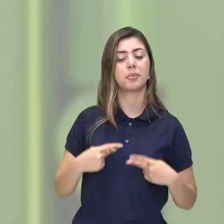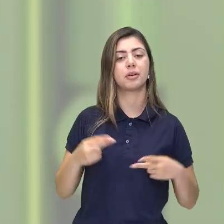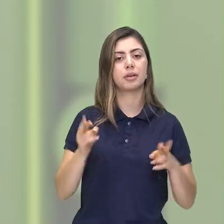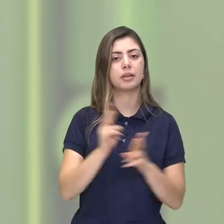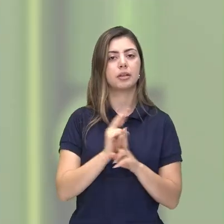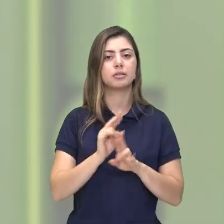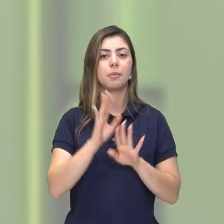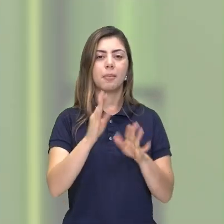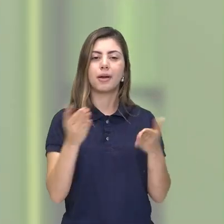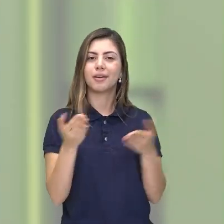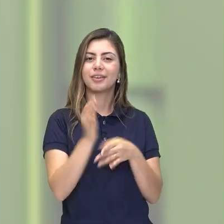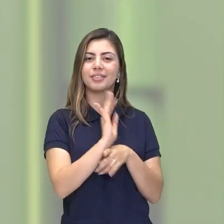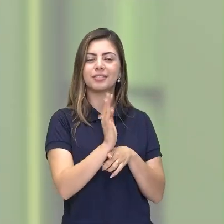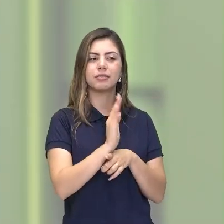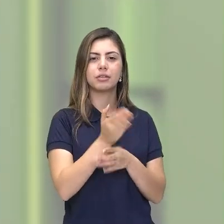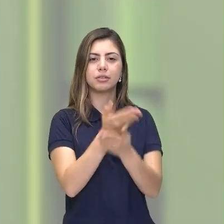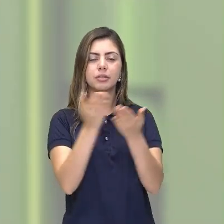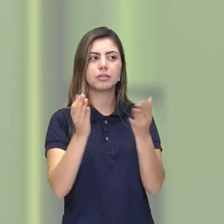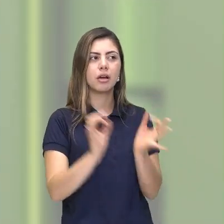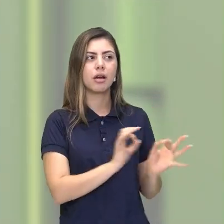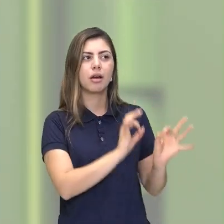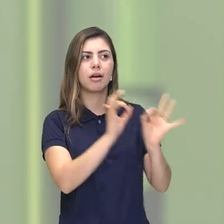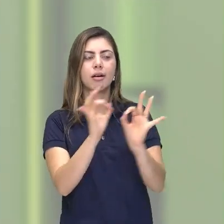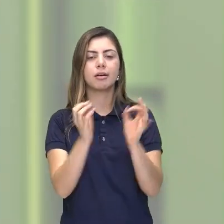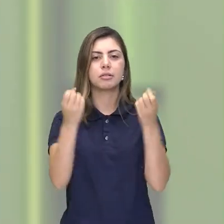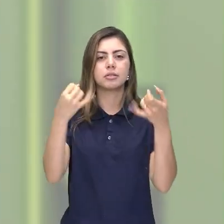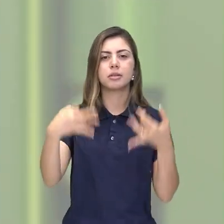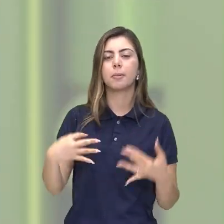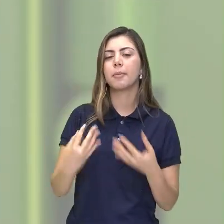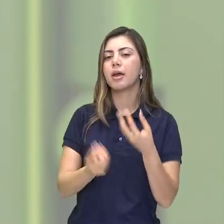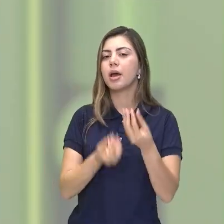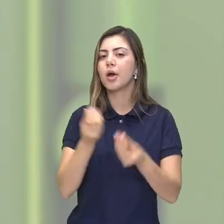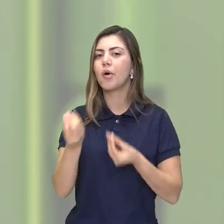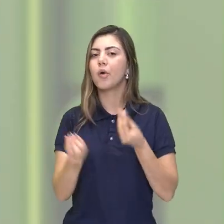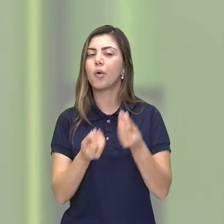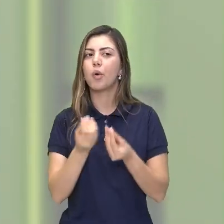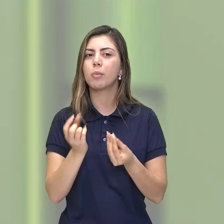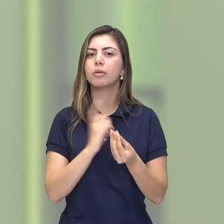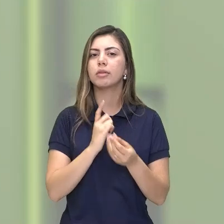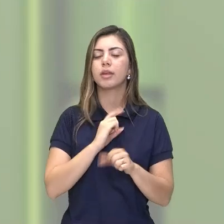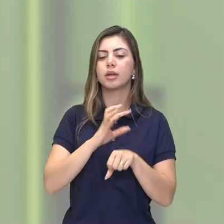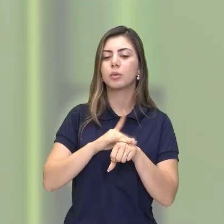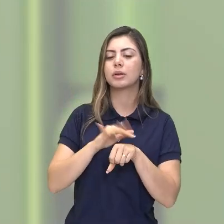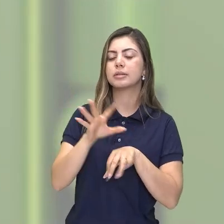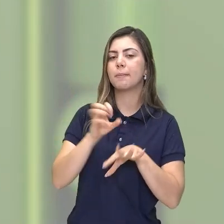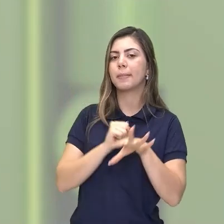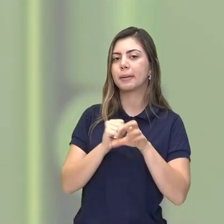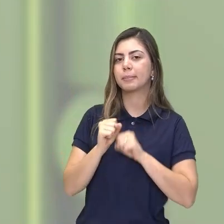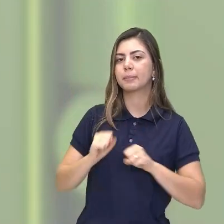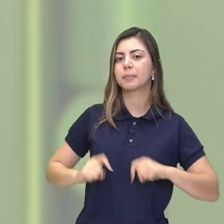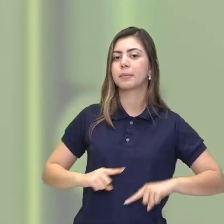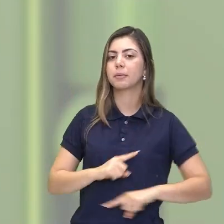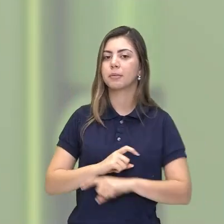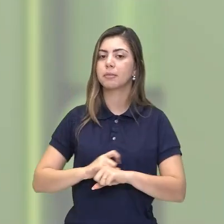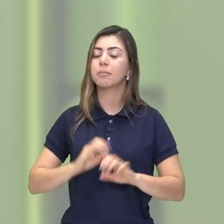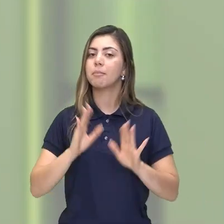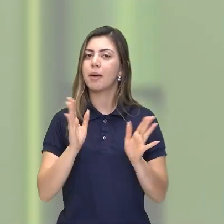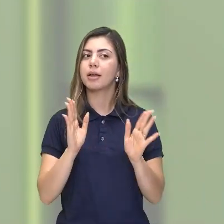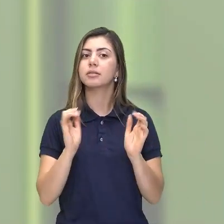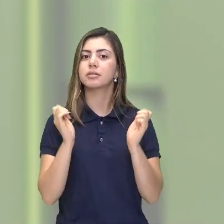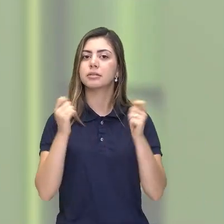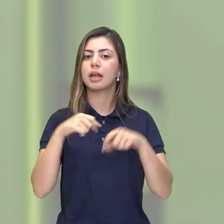gente trouxe um vídeo para vocês que explica ali de que forma acontece essa contaminação e que tem como a